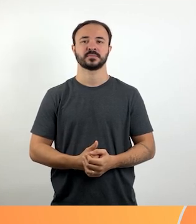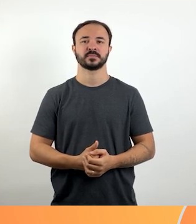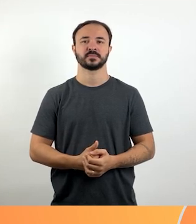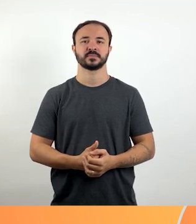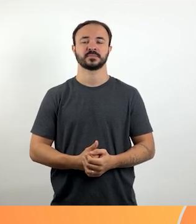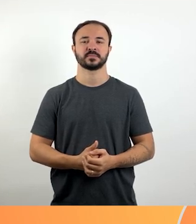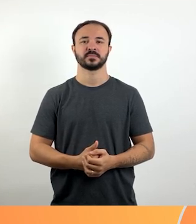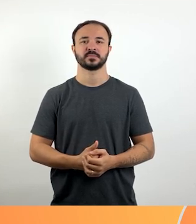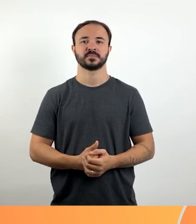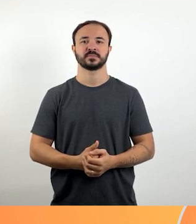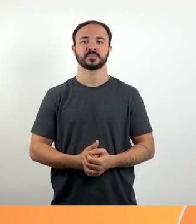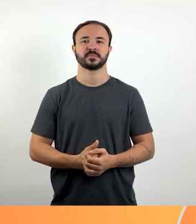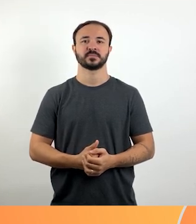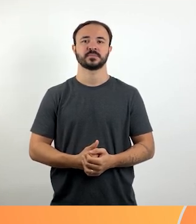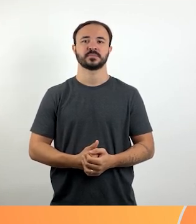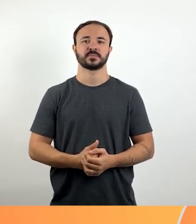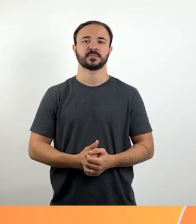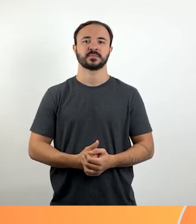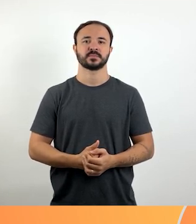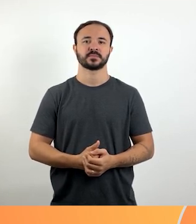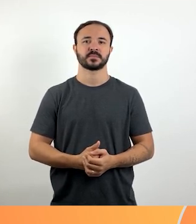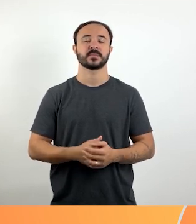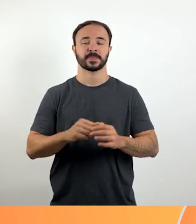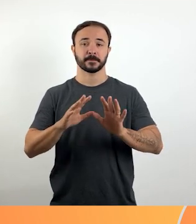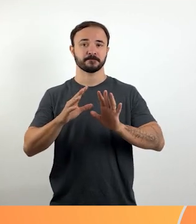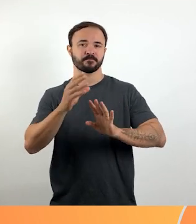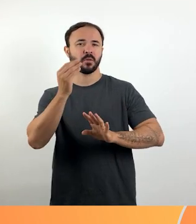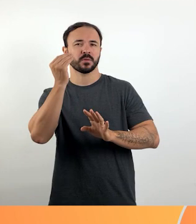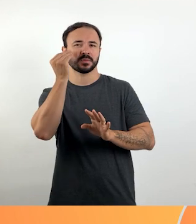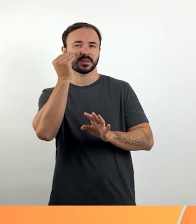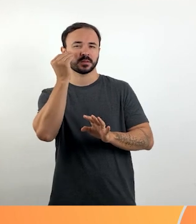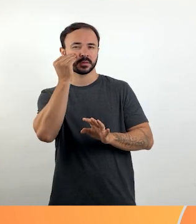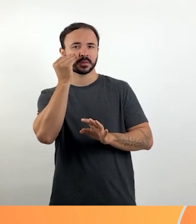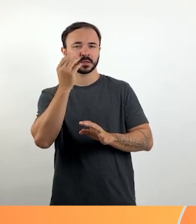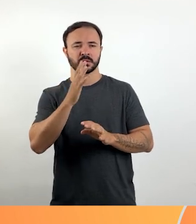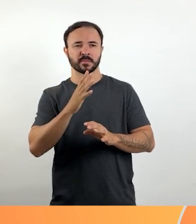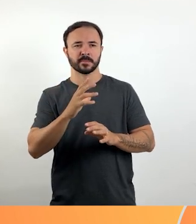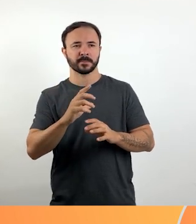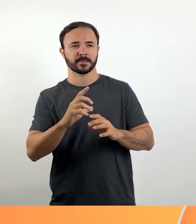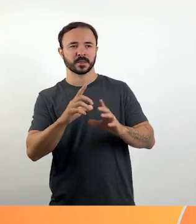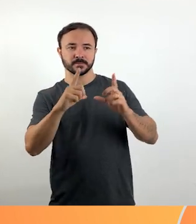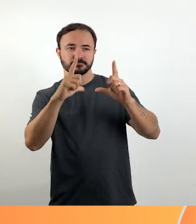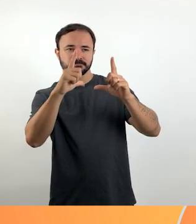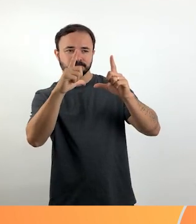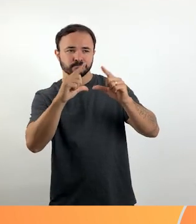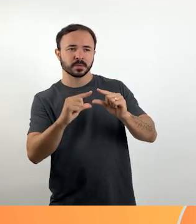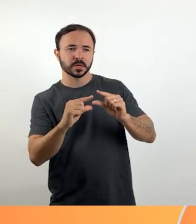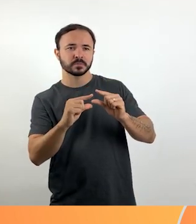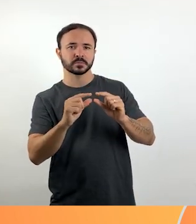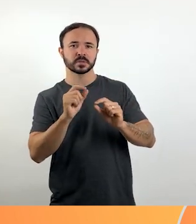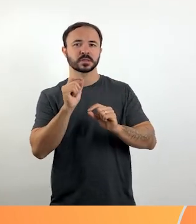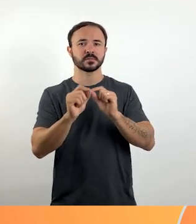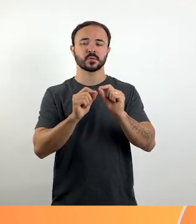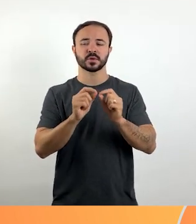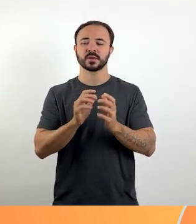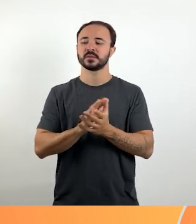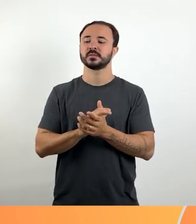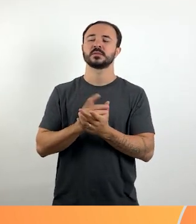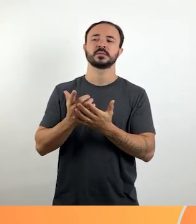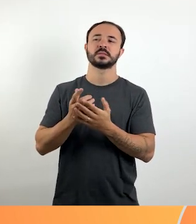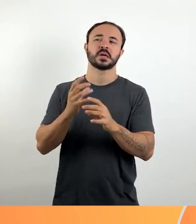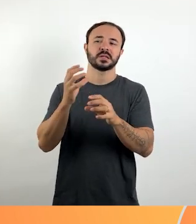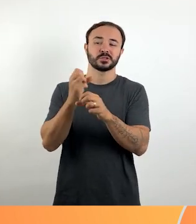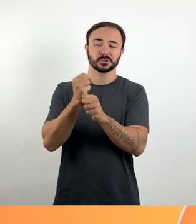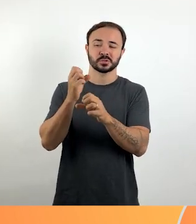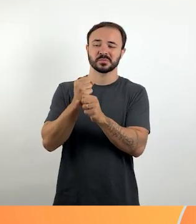possibilidades também de fazer a questão. Mas eu vou tentar restringir um pouco essa possibilidade aqui da soma, para